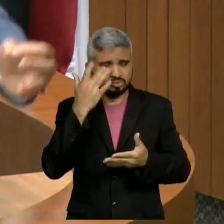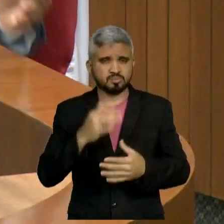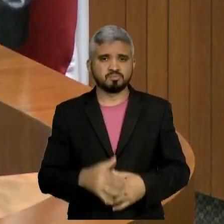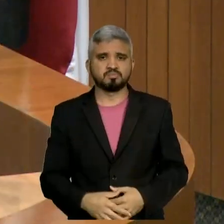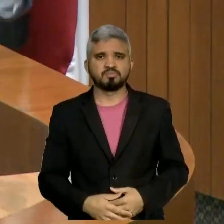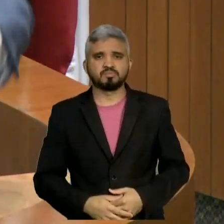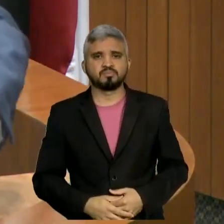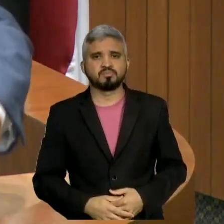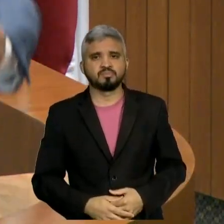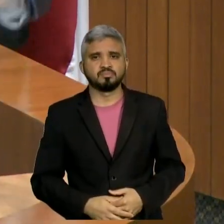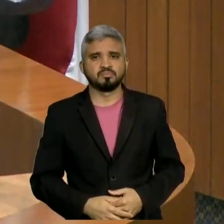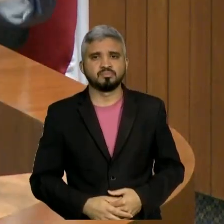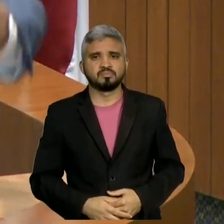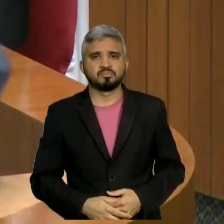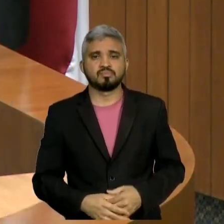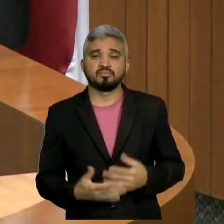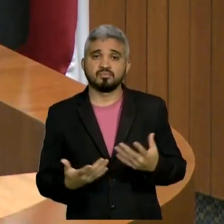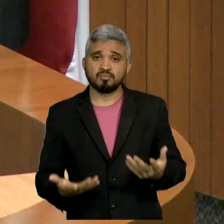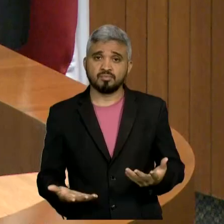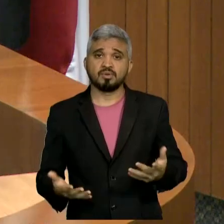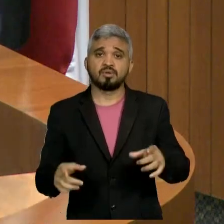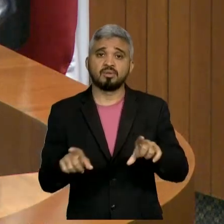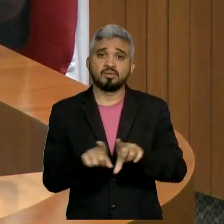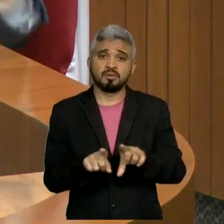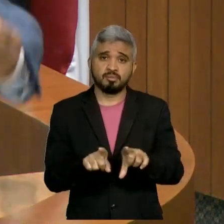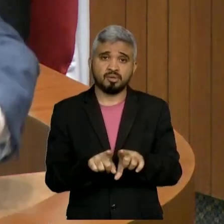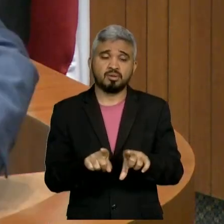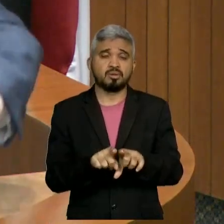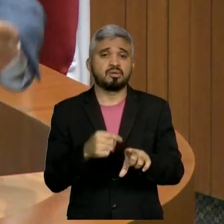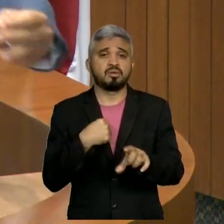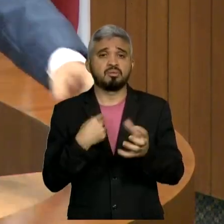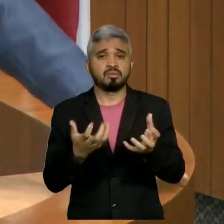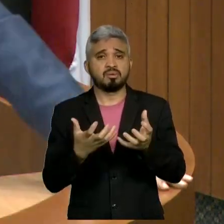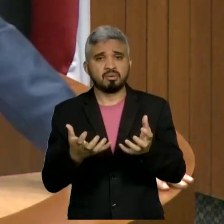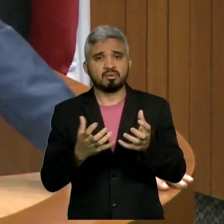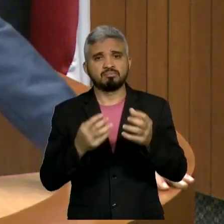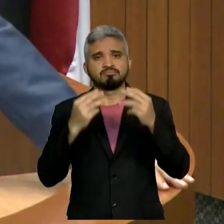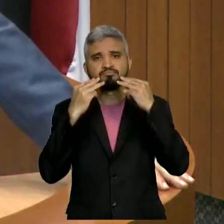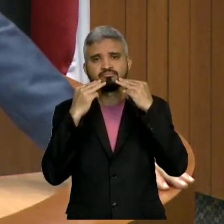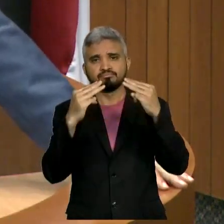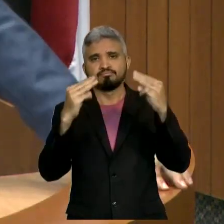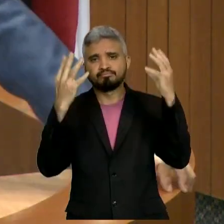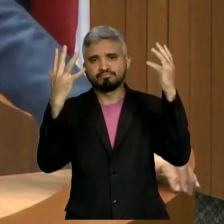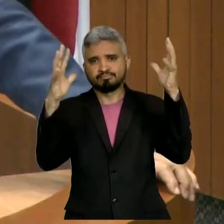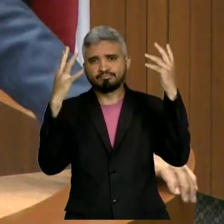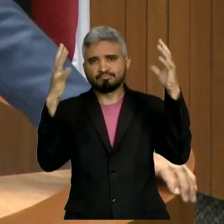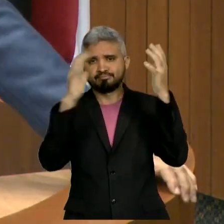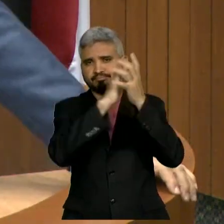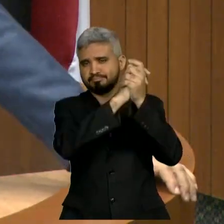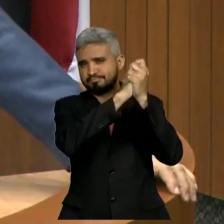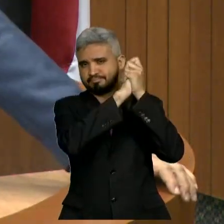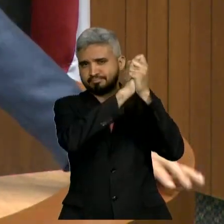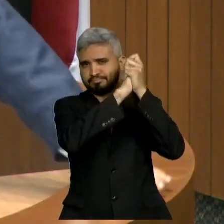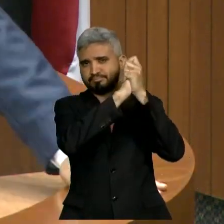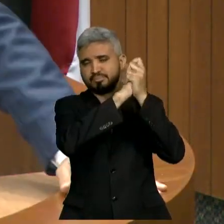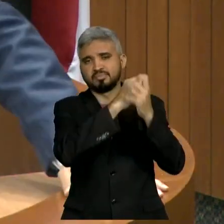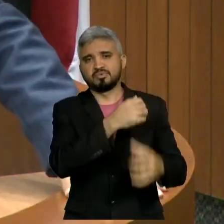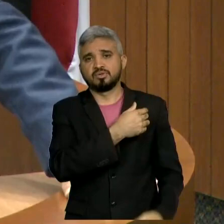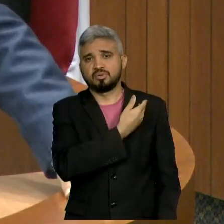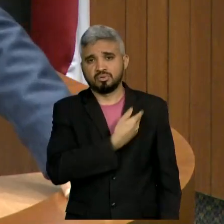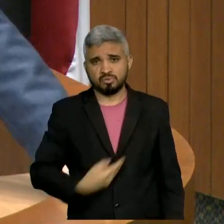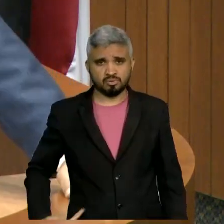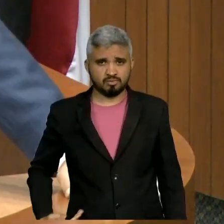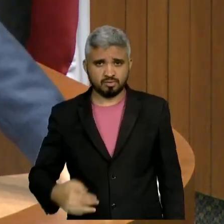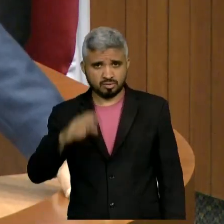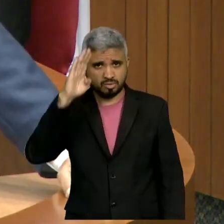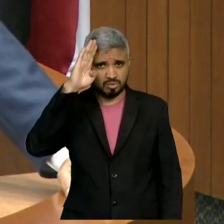aqui parabenizar o governo Lula. Parabéns ao governo Lula por ter a sensibilidade, por ter